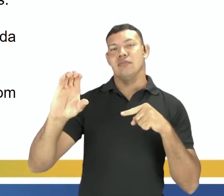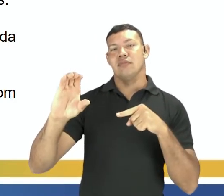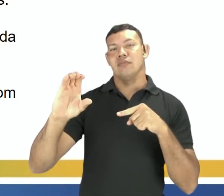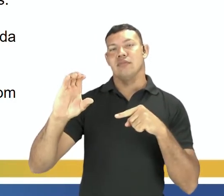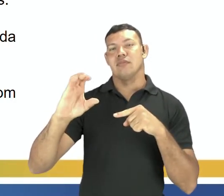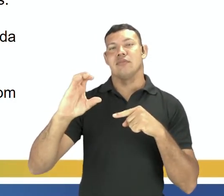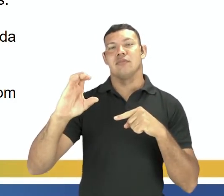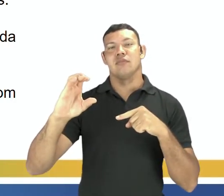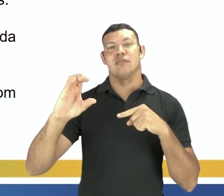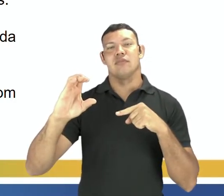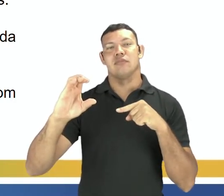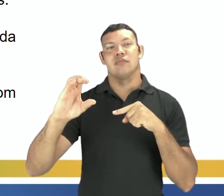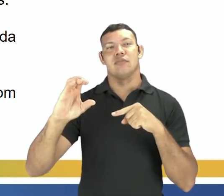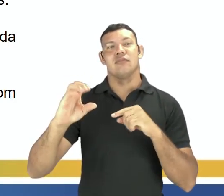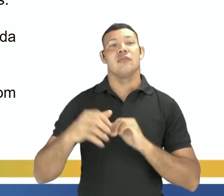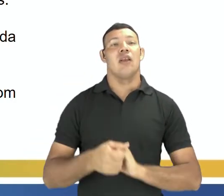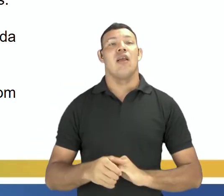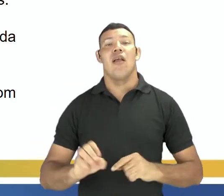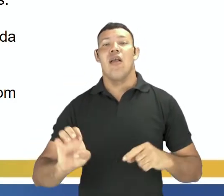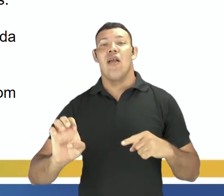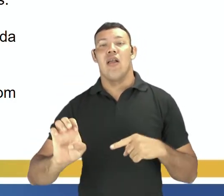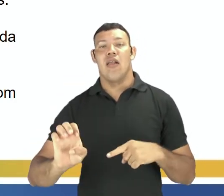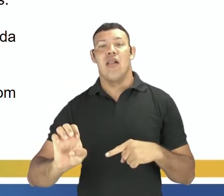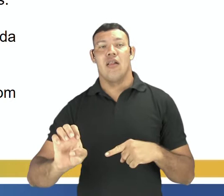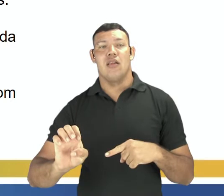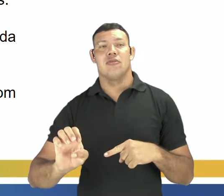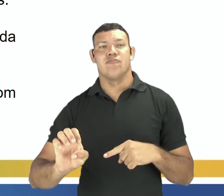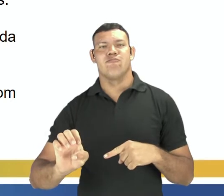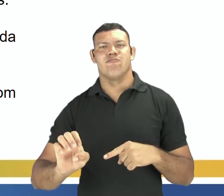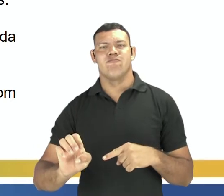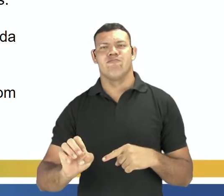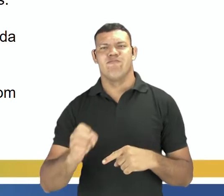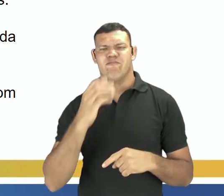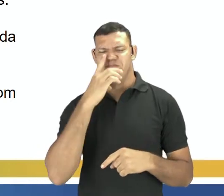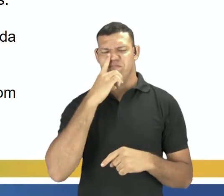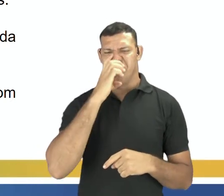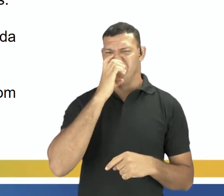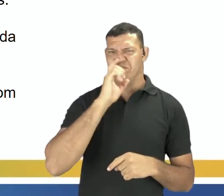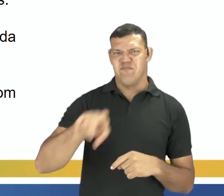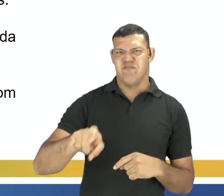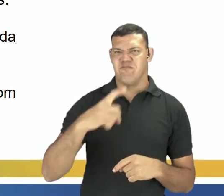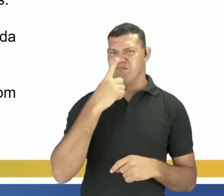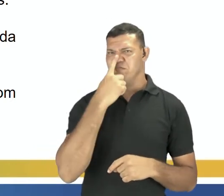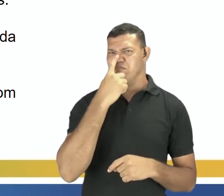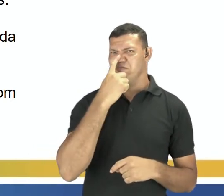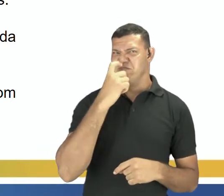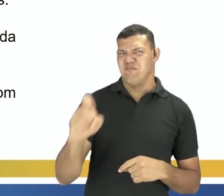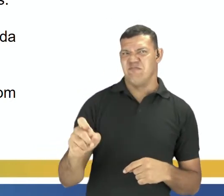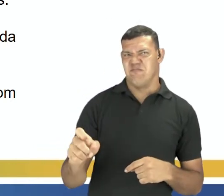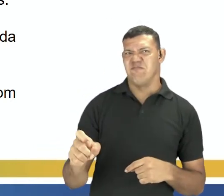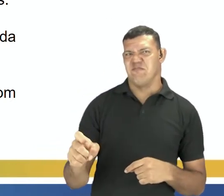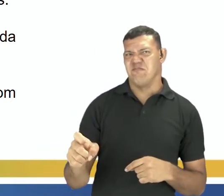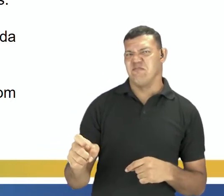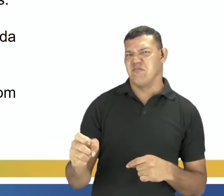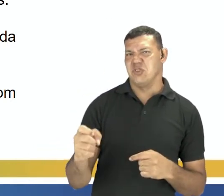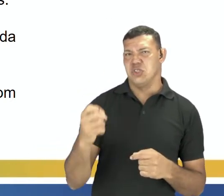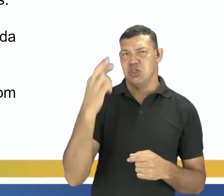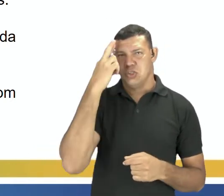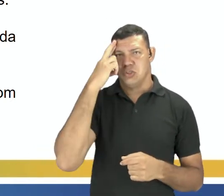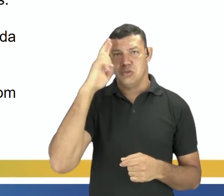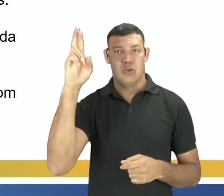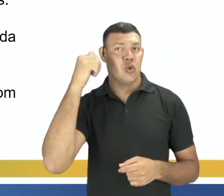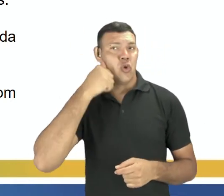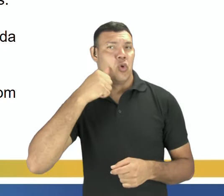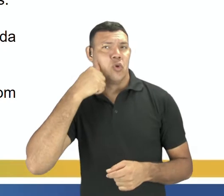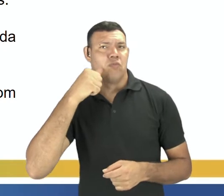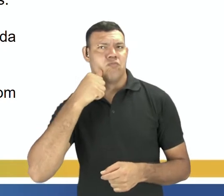descer mais um pouquinho. Lá para a questão rejeição aos criados por parte da senhora que preferia tratá-los com castigos. E aí, o que vocês